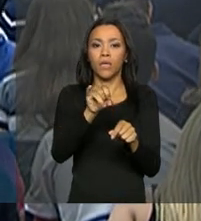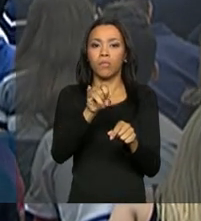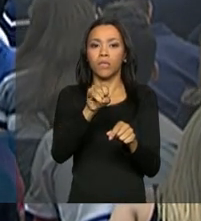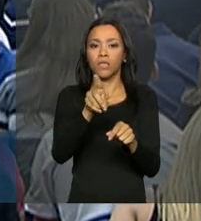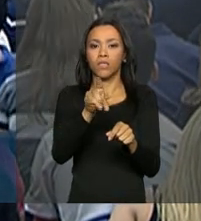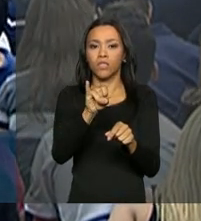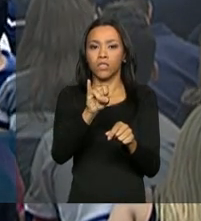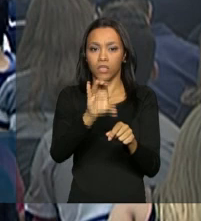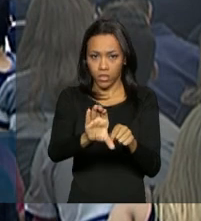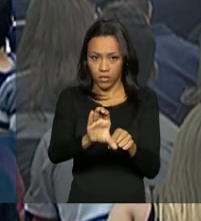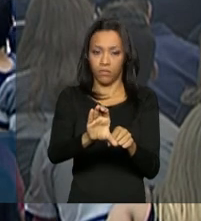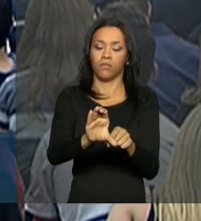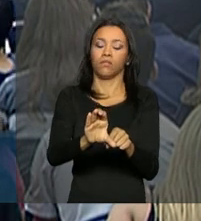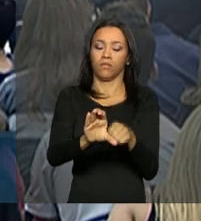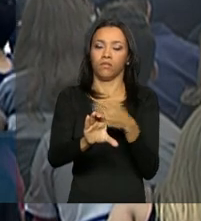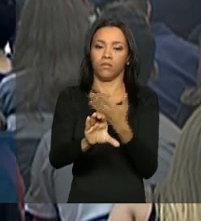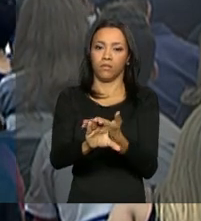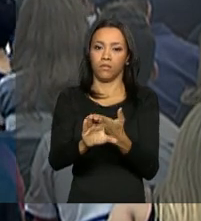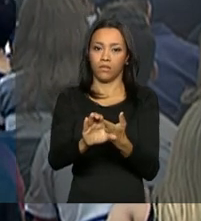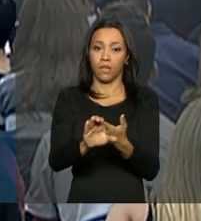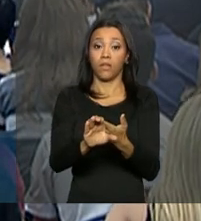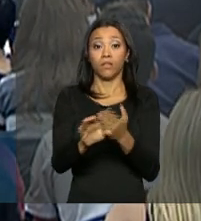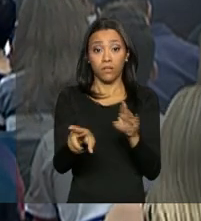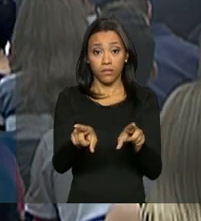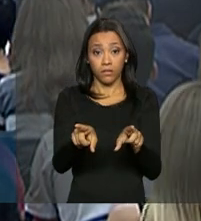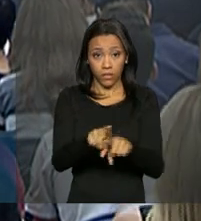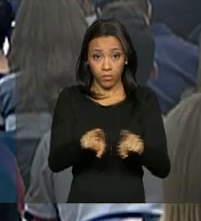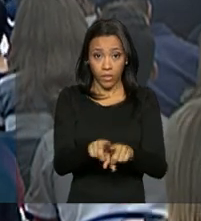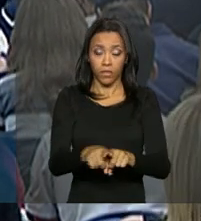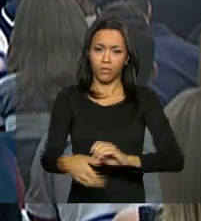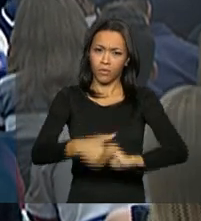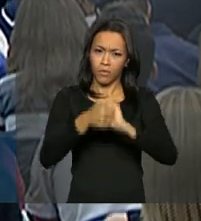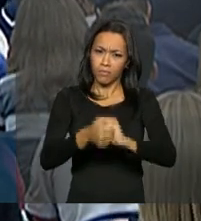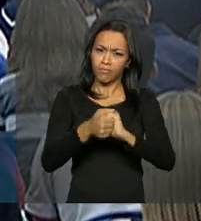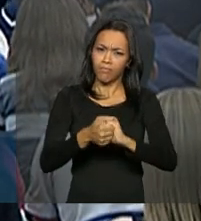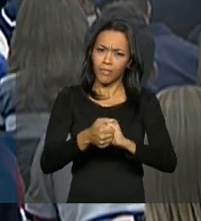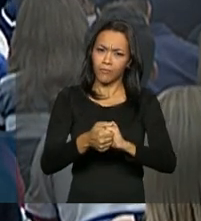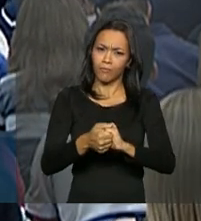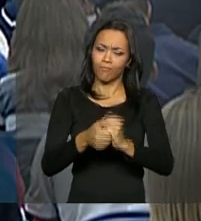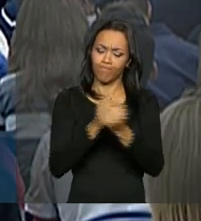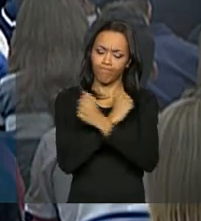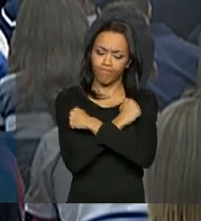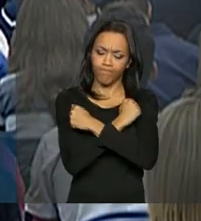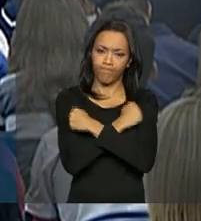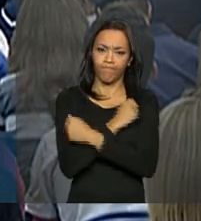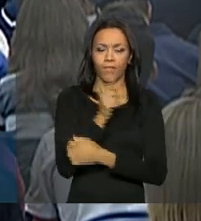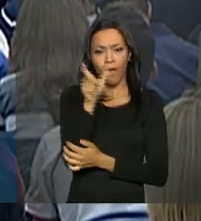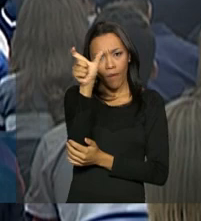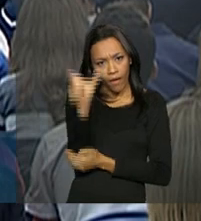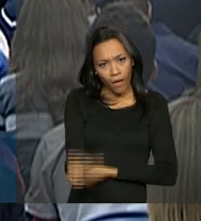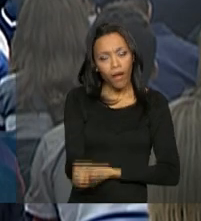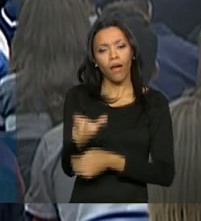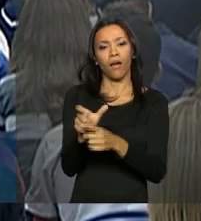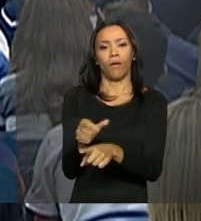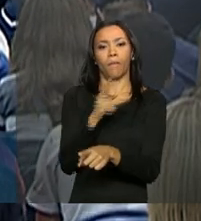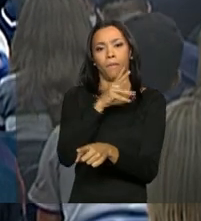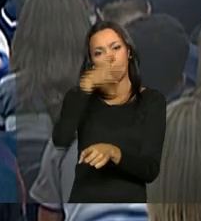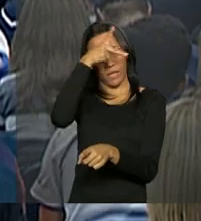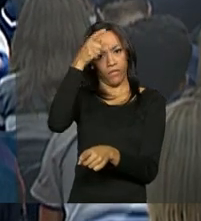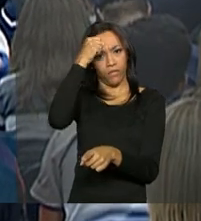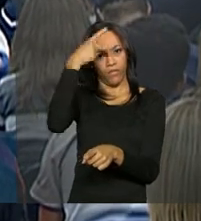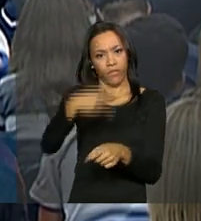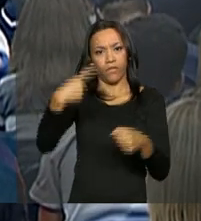CEMIG. Queria dirigir um cumprimento todo caloroso para o prefeito Gilmar Machado, prefeito